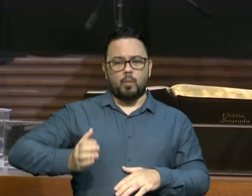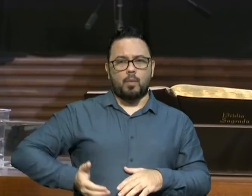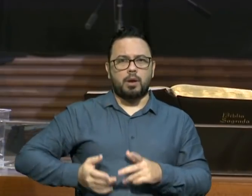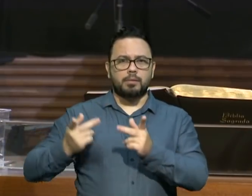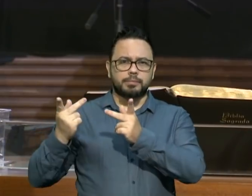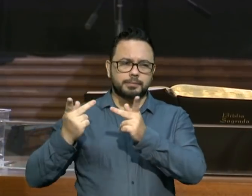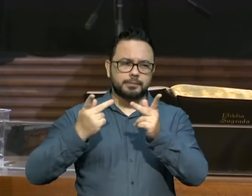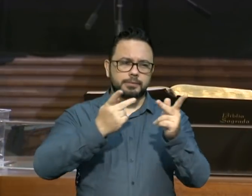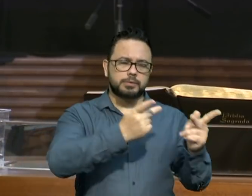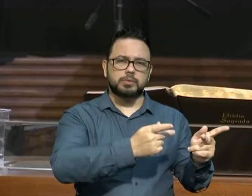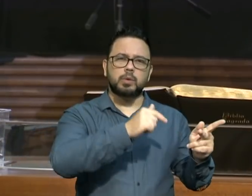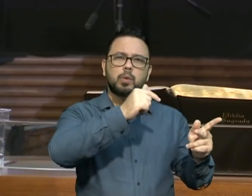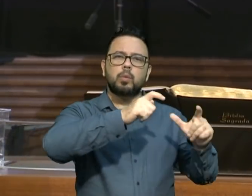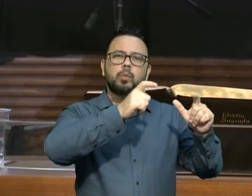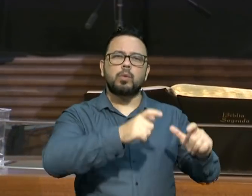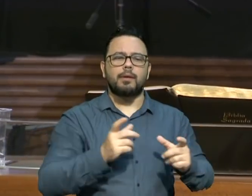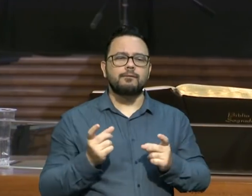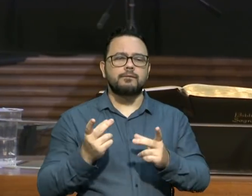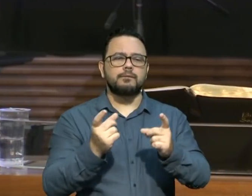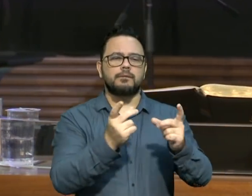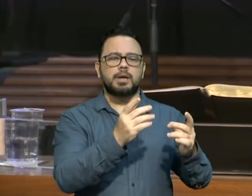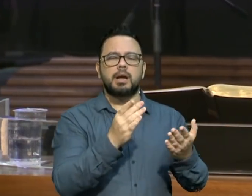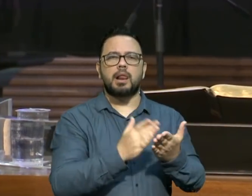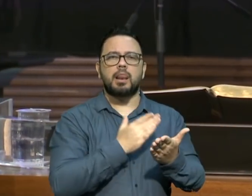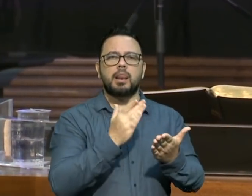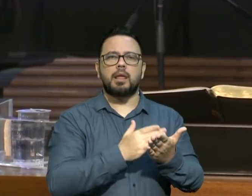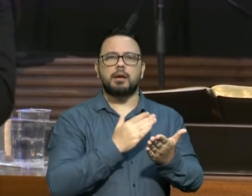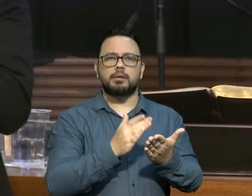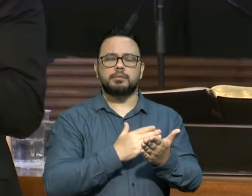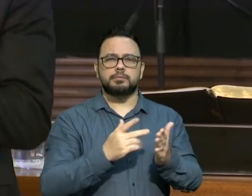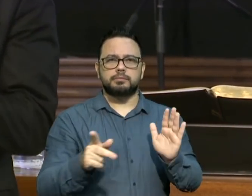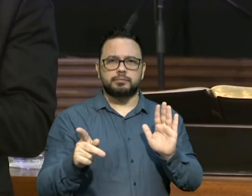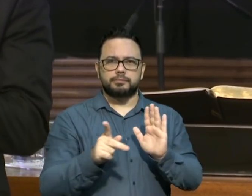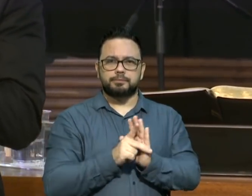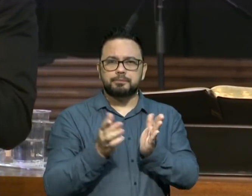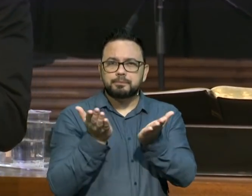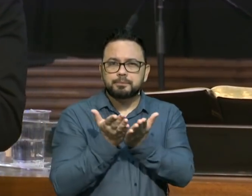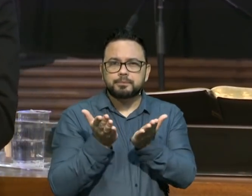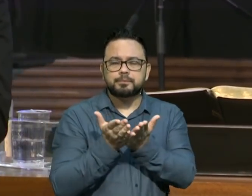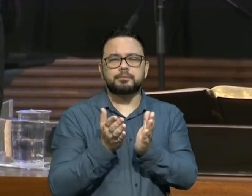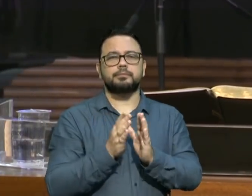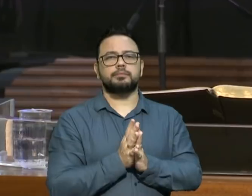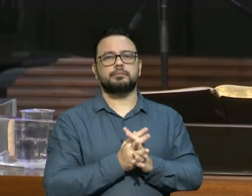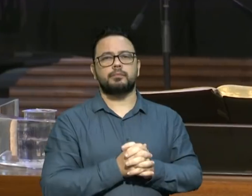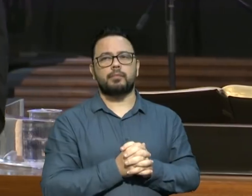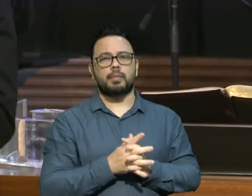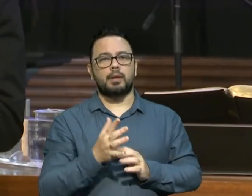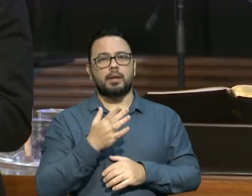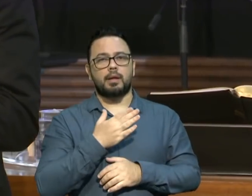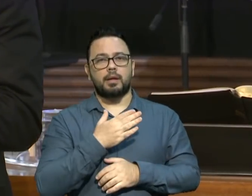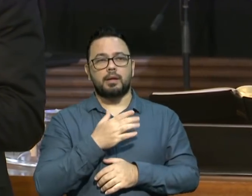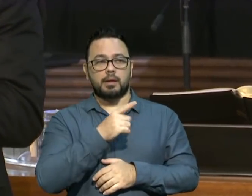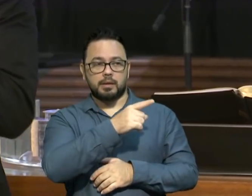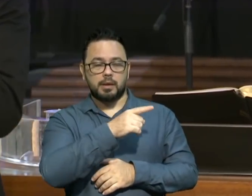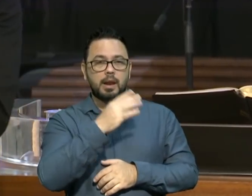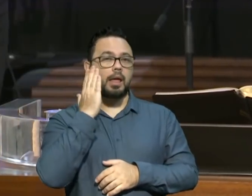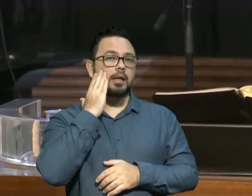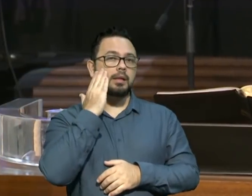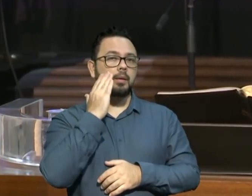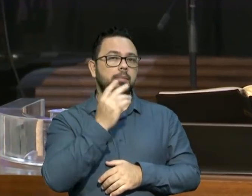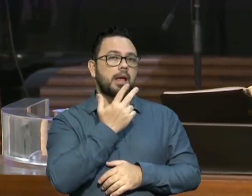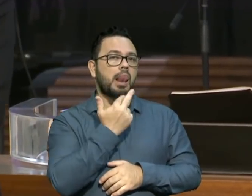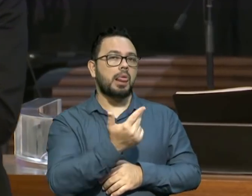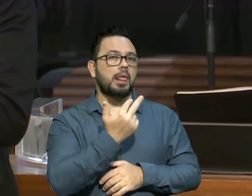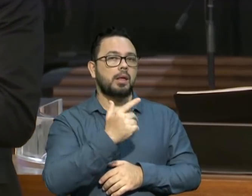um vendedor de livros cristãos e a minha bisavó avó da minha mãe falava o alemão a minha